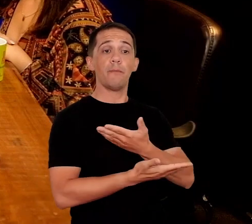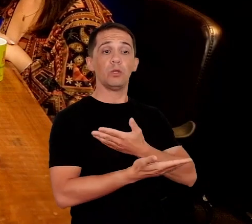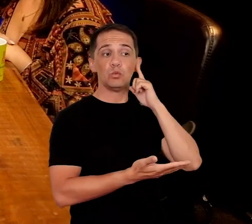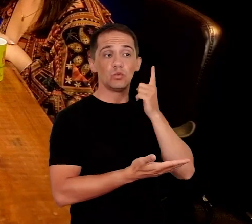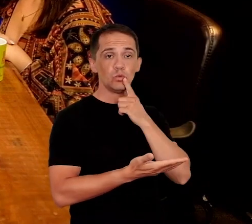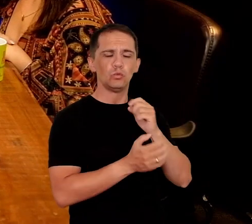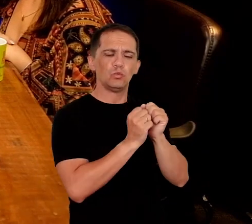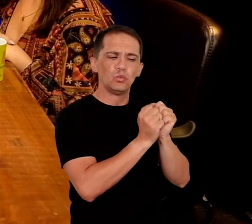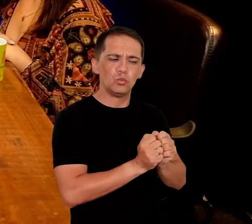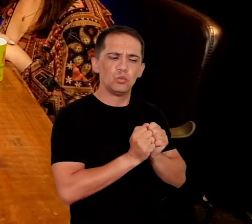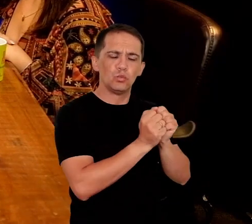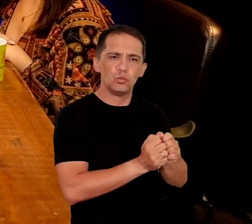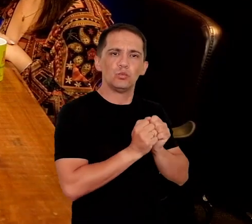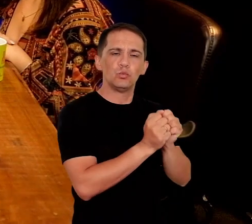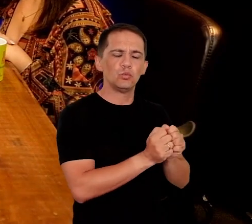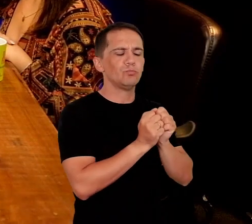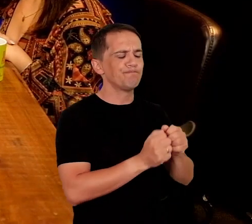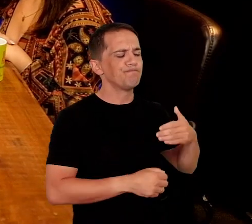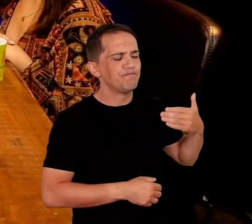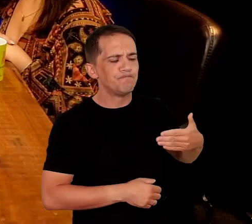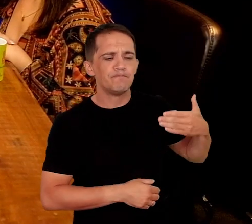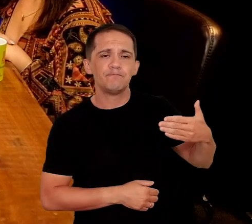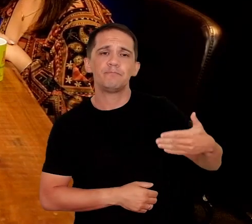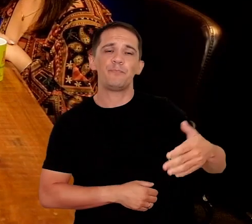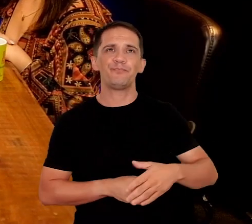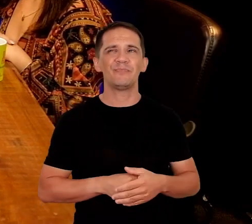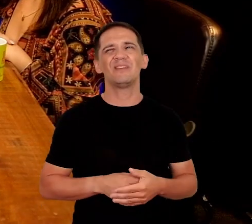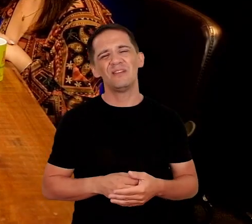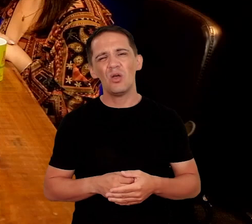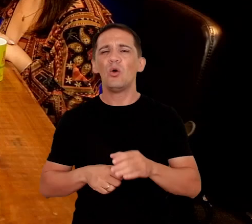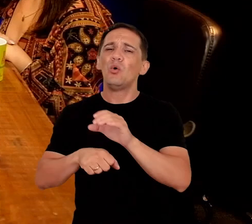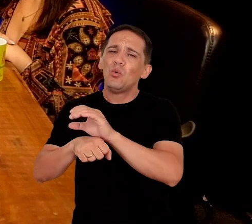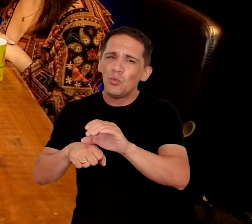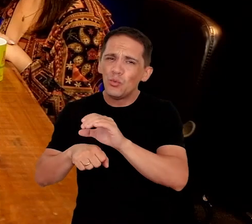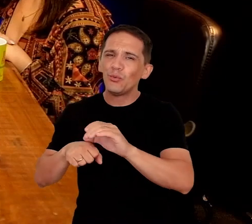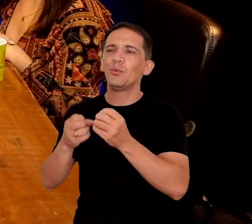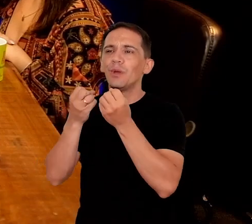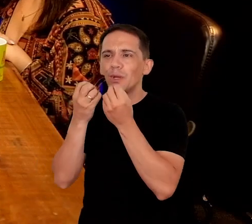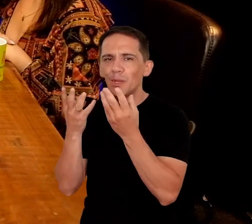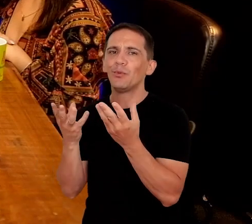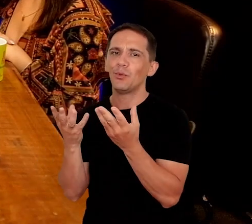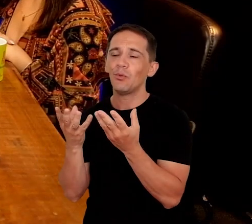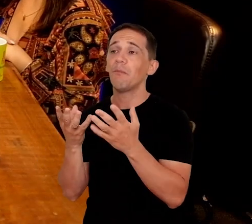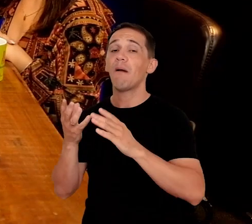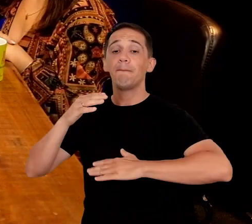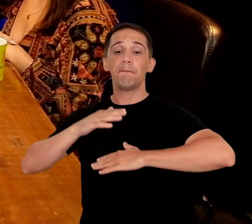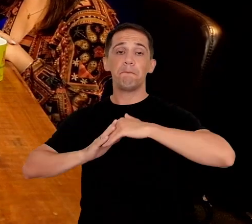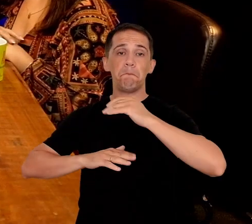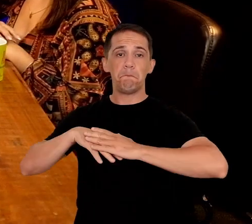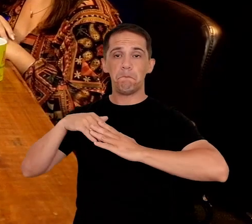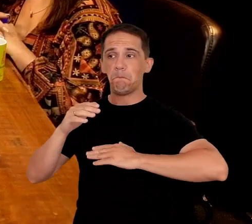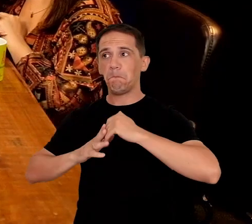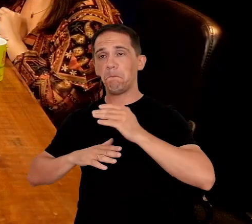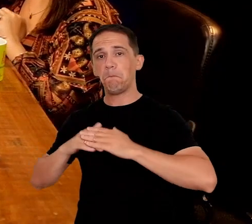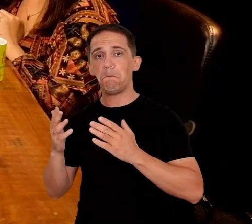eles. Porque por mais que a pessoa faça um curso, vai tentar praticar, mas se ela não conviver com os surdos, ela não vai aprender